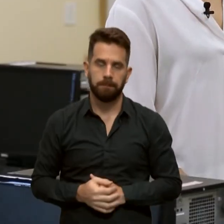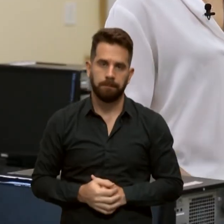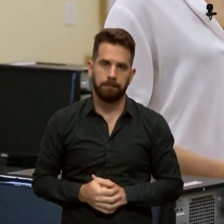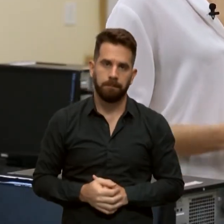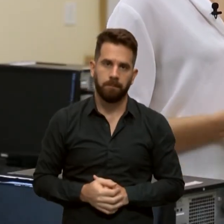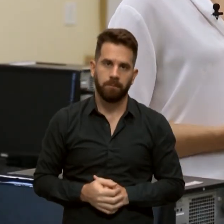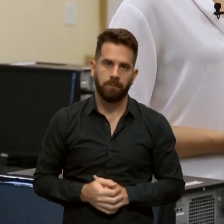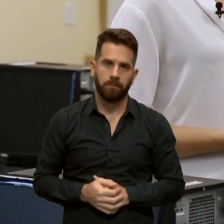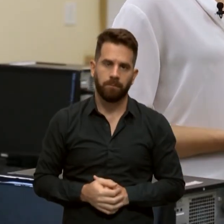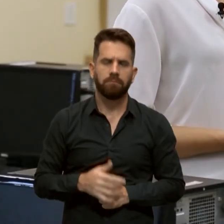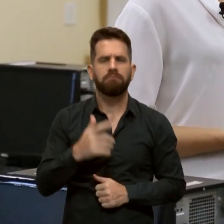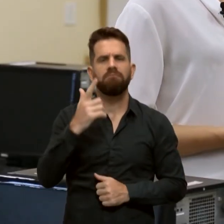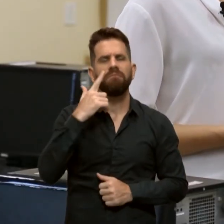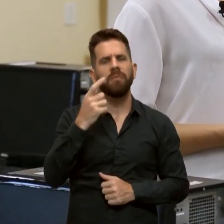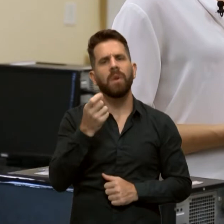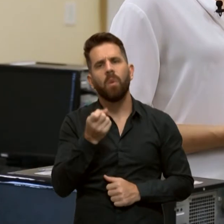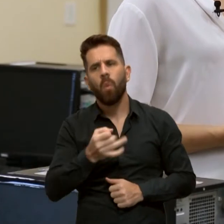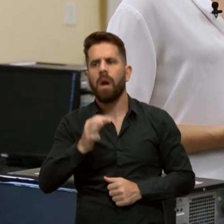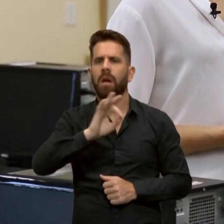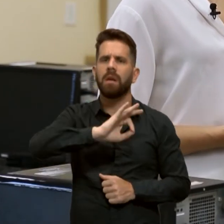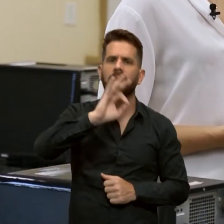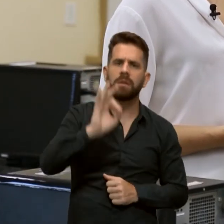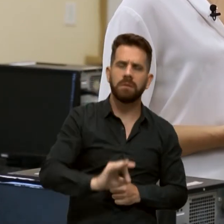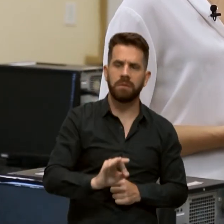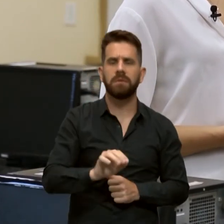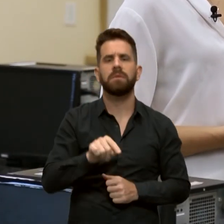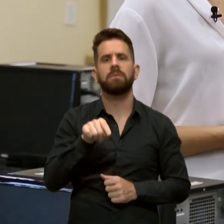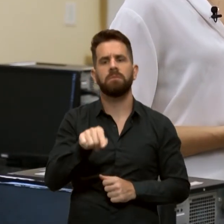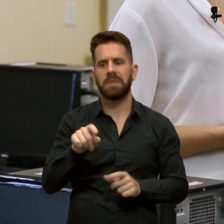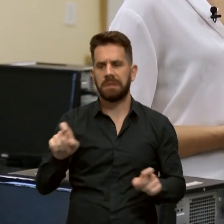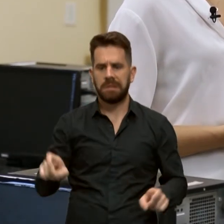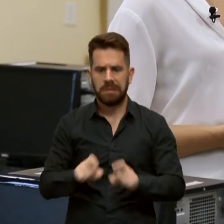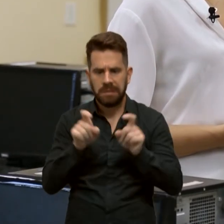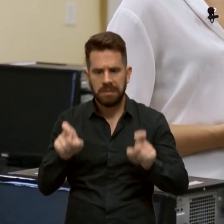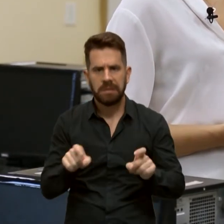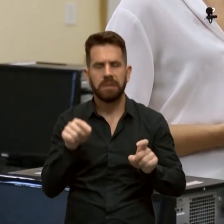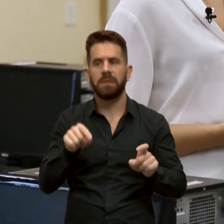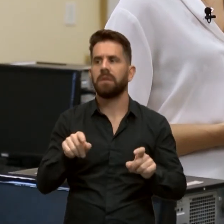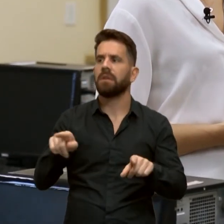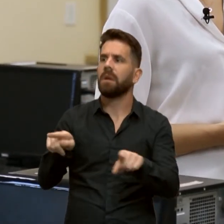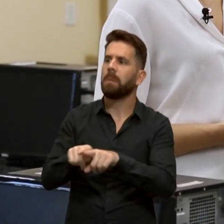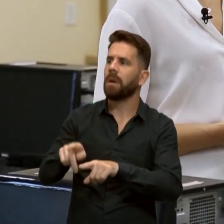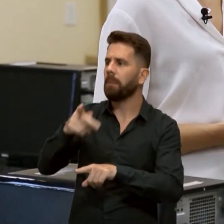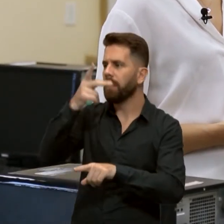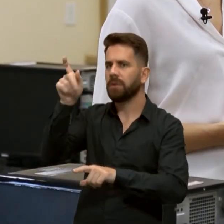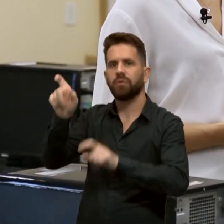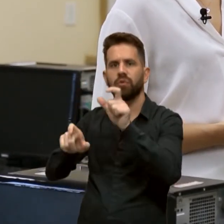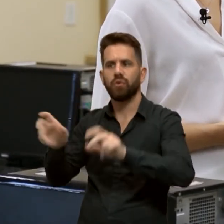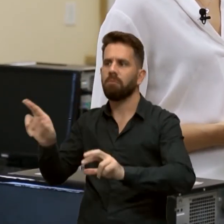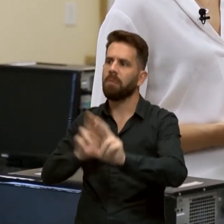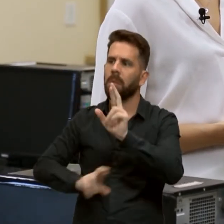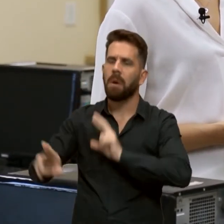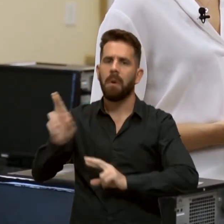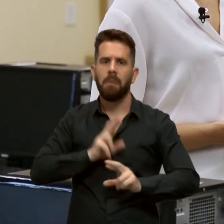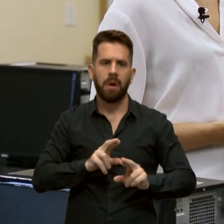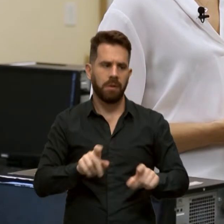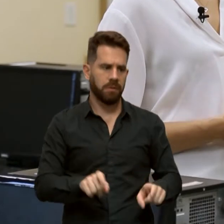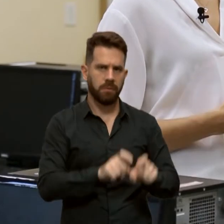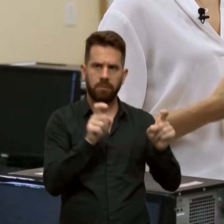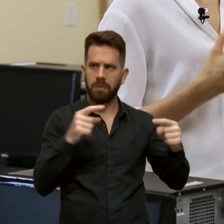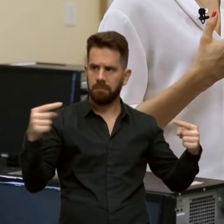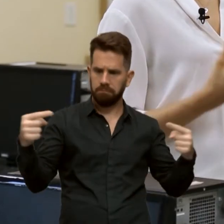que foi a taxa de concordância do sistema com as respostas das pessoas que disseram o que era e o que não era o